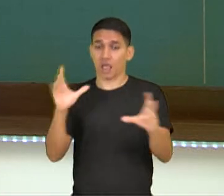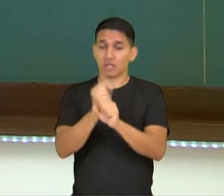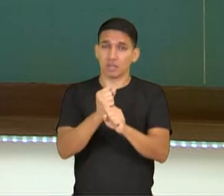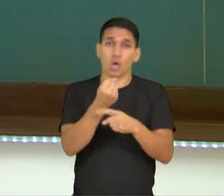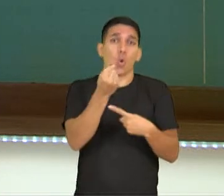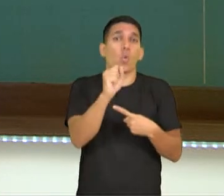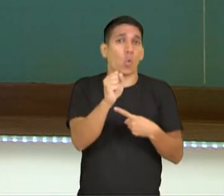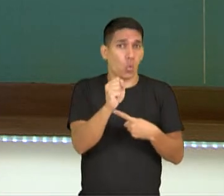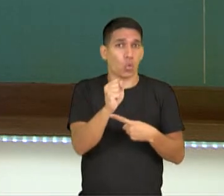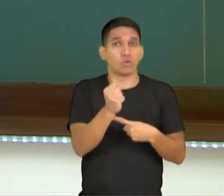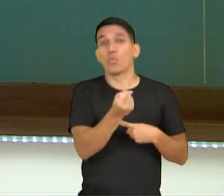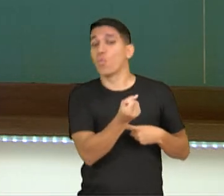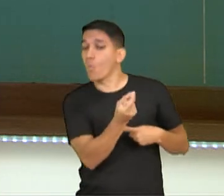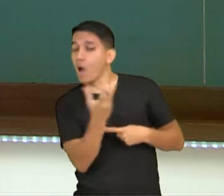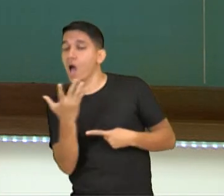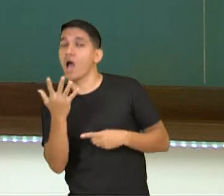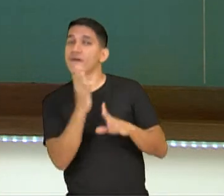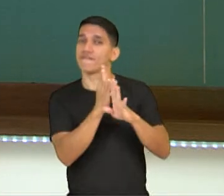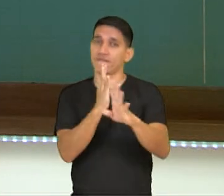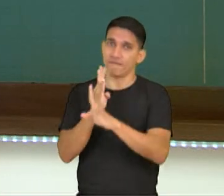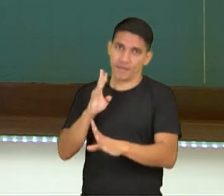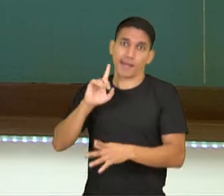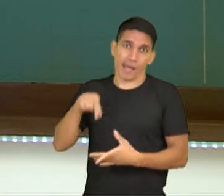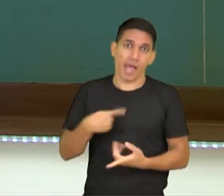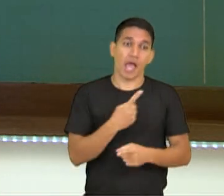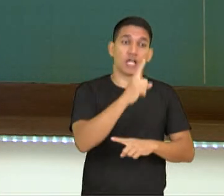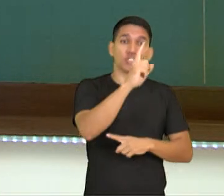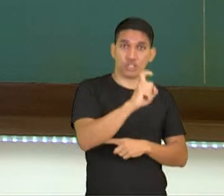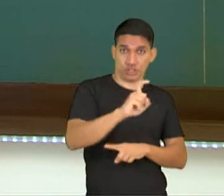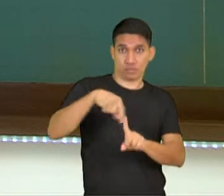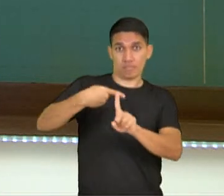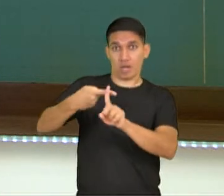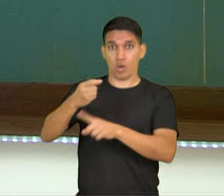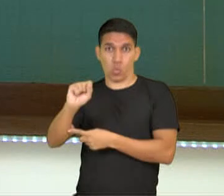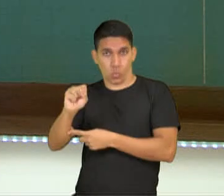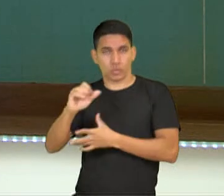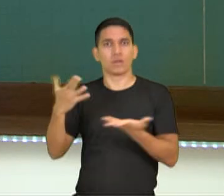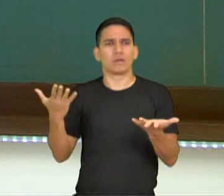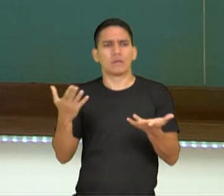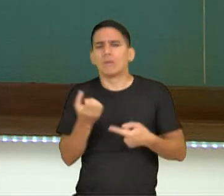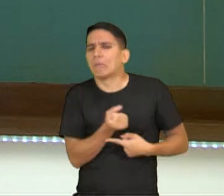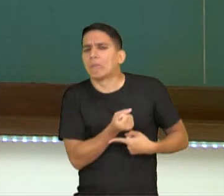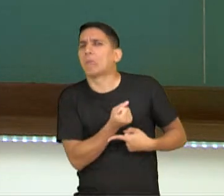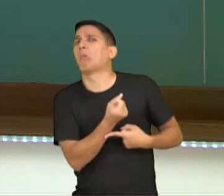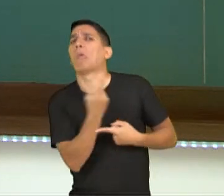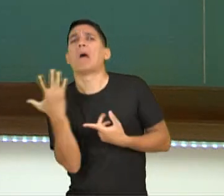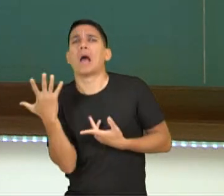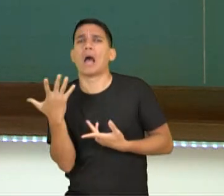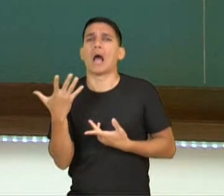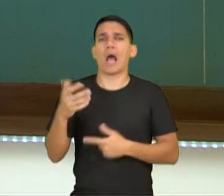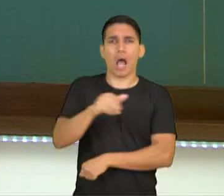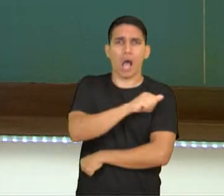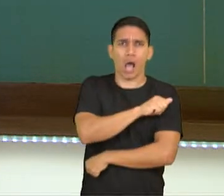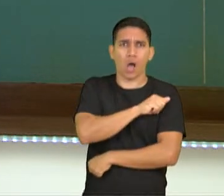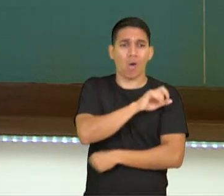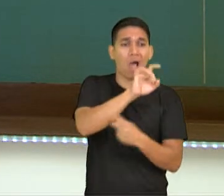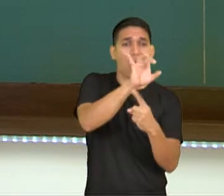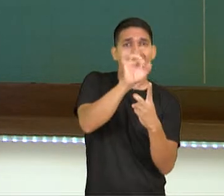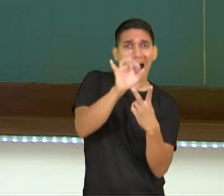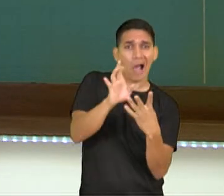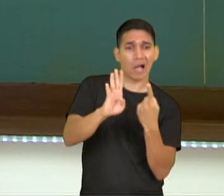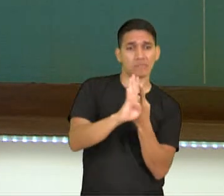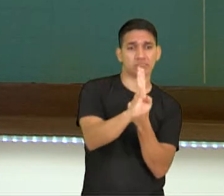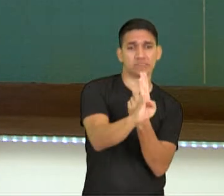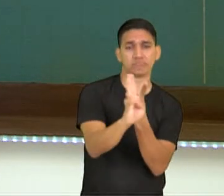cada fila supera em 8, X mais 8. Para encontrar a quantidade, né, que nós queremos, quantos alunos há em cada fila, nós